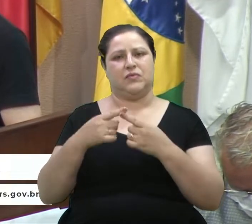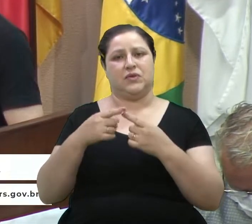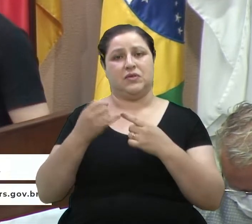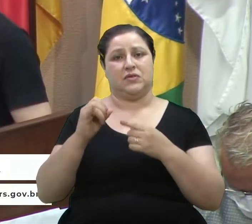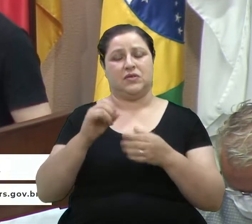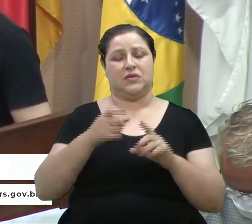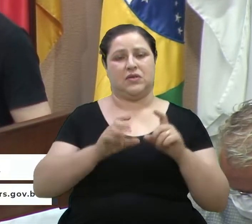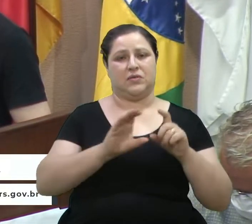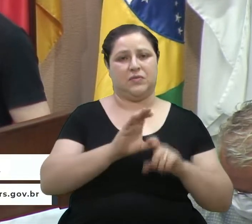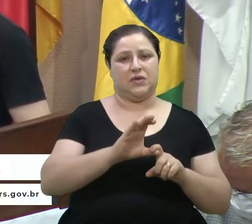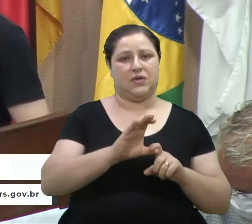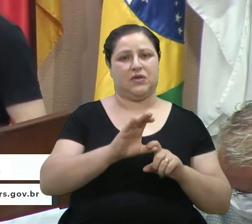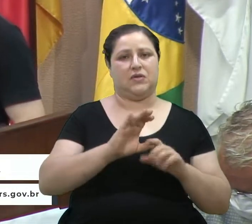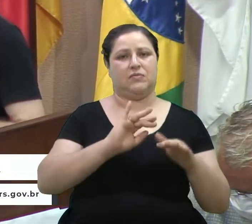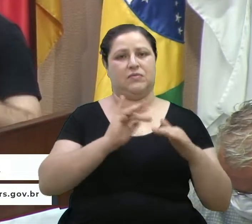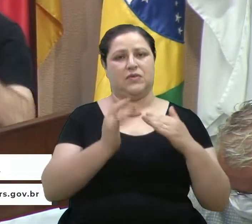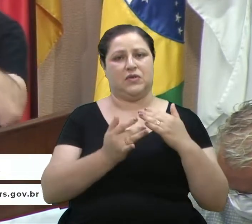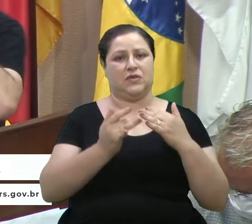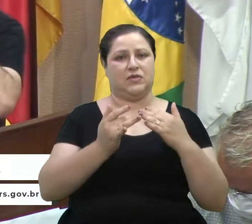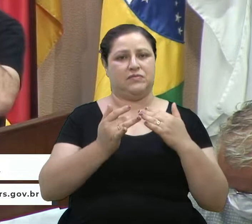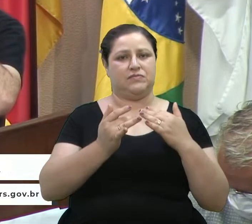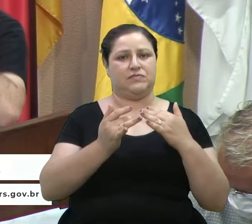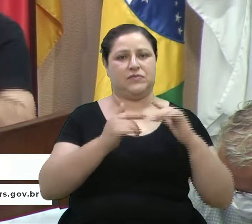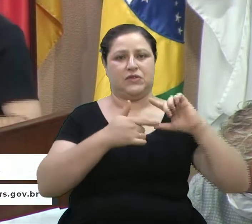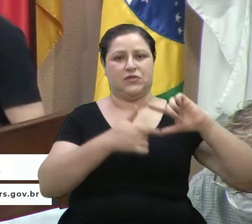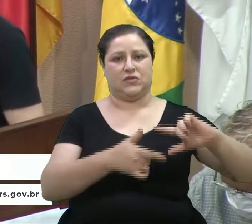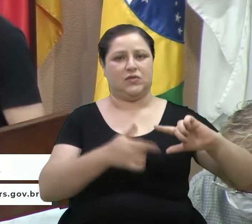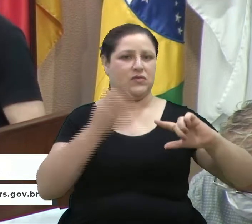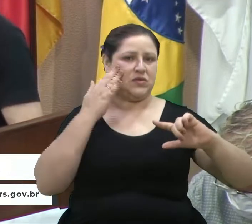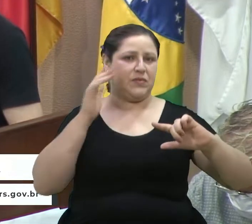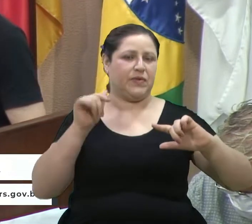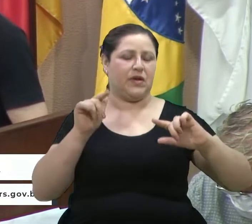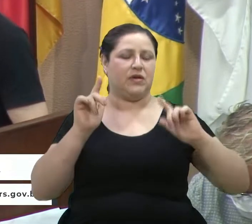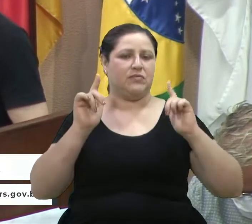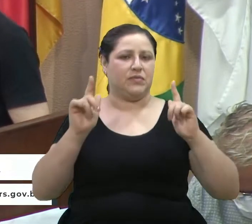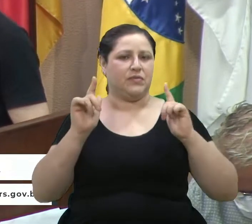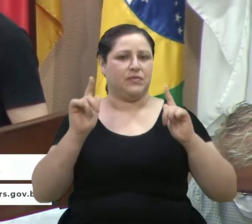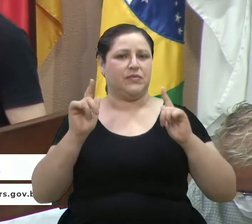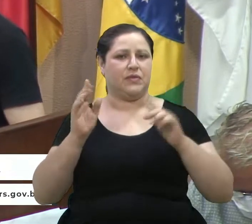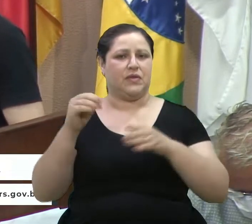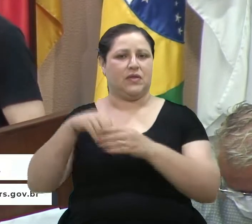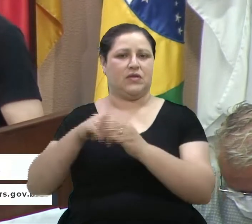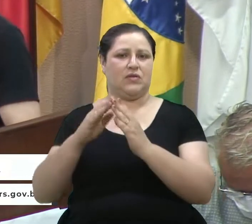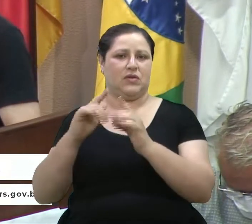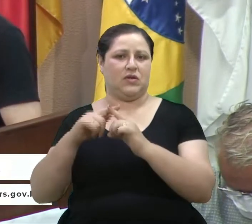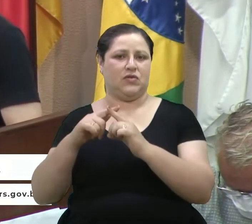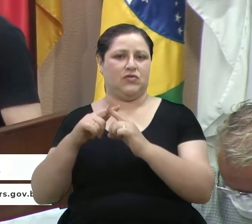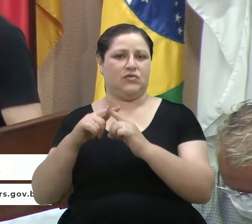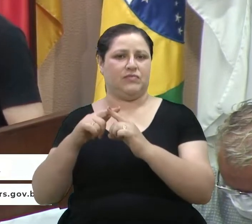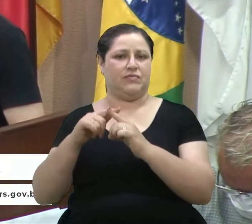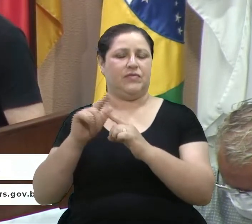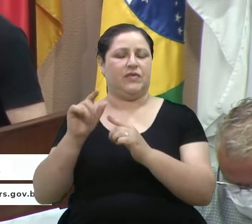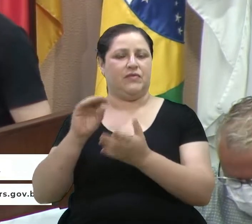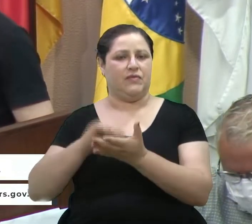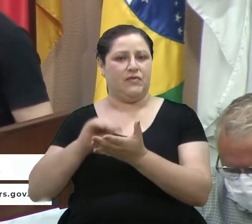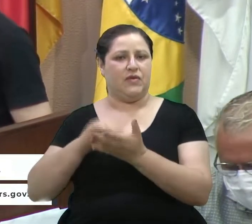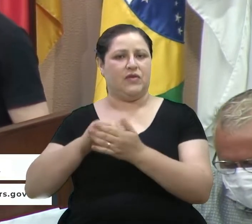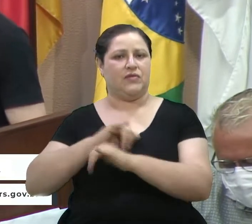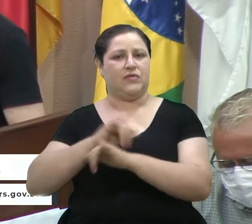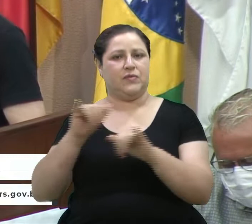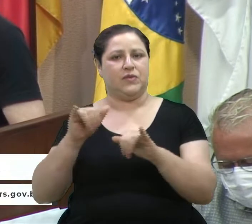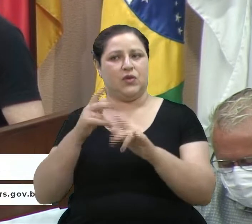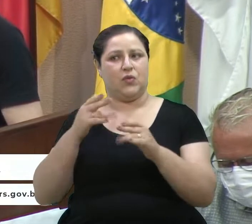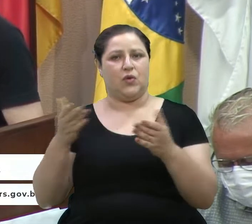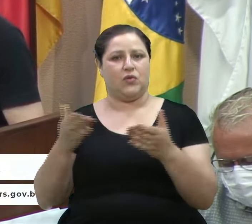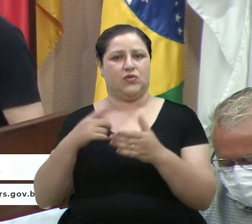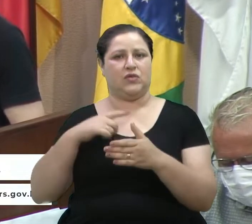estar sabendo que foi um protesto em uma igreja. A gente não ia ter tanto acesso à informação como tem hoje, o que revela